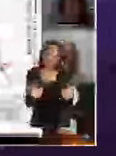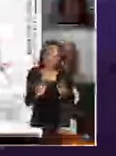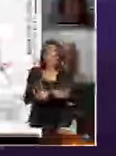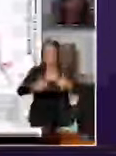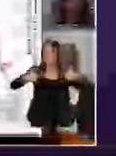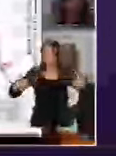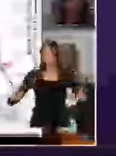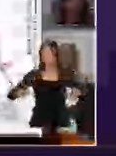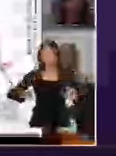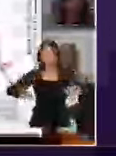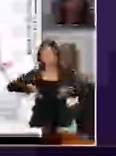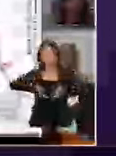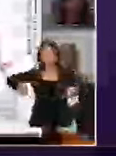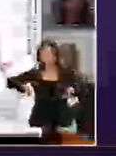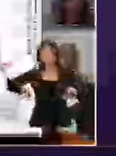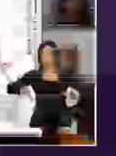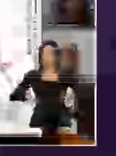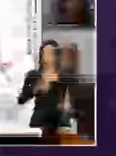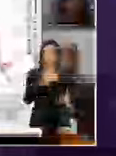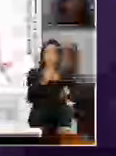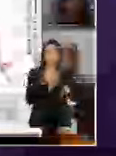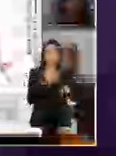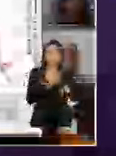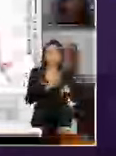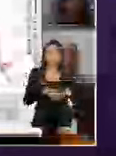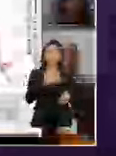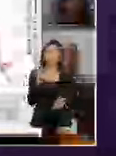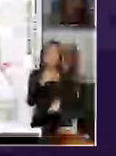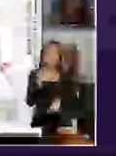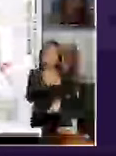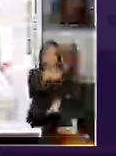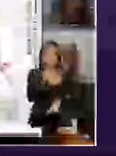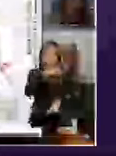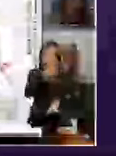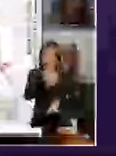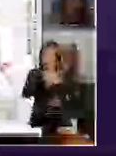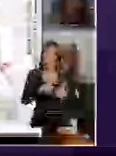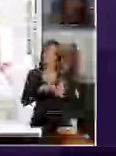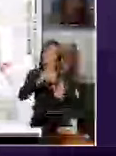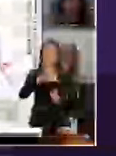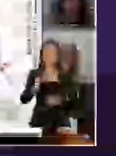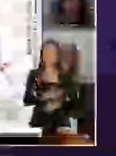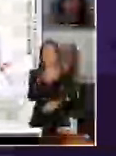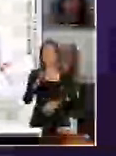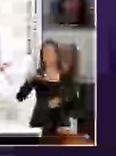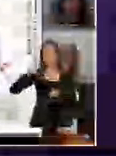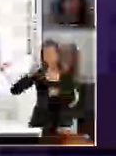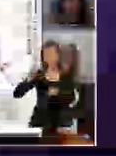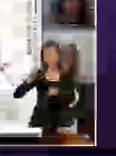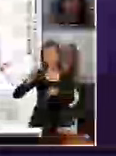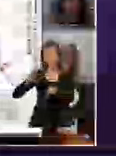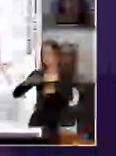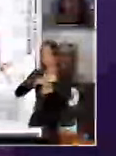claro quando a gente analisa na faixa vermelha as mortes apenas de 5 a 11 anos e em azul mortes de